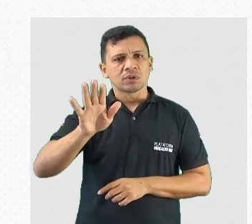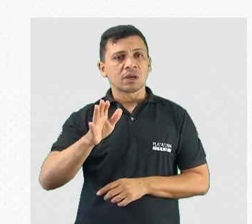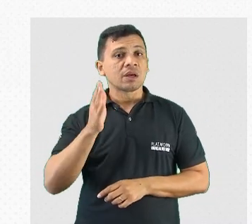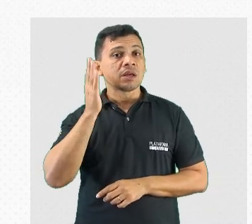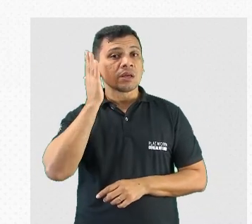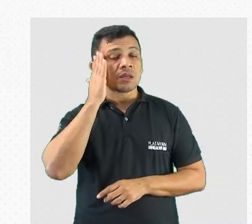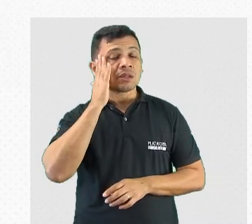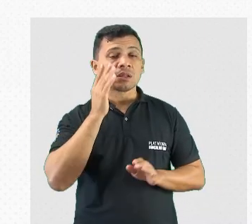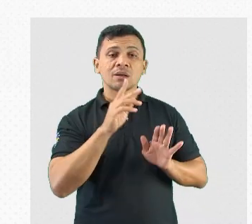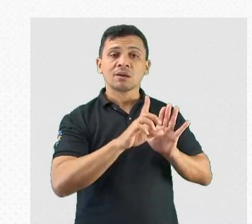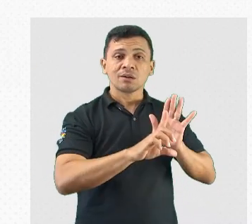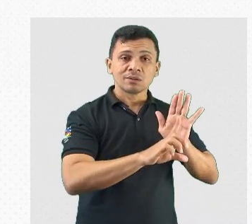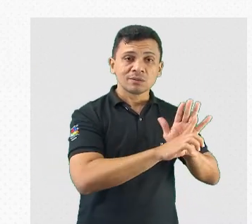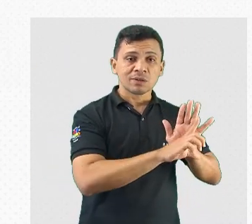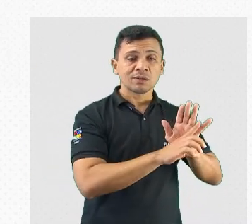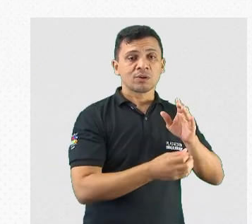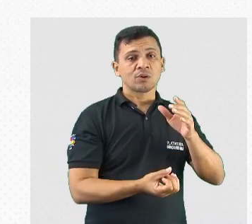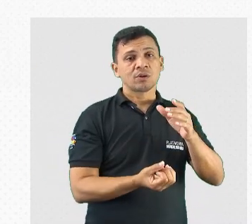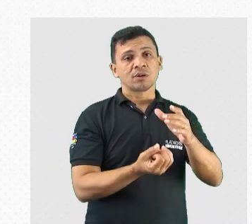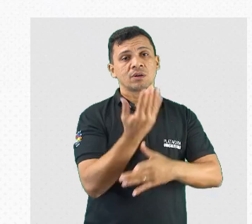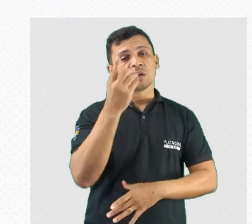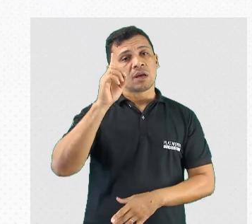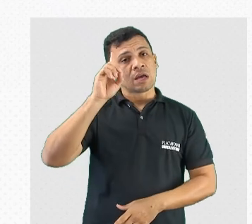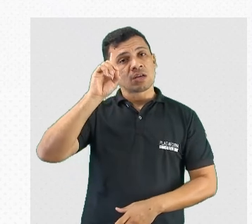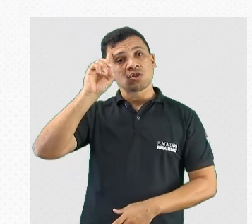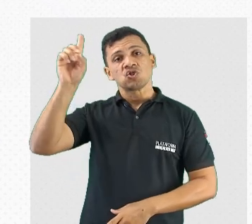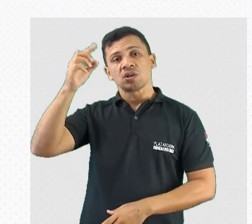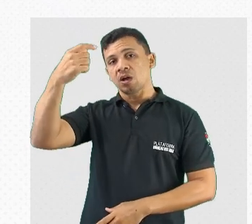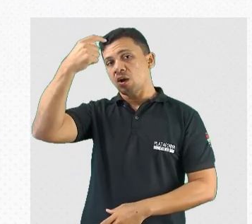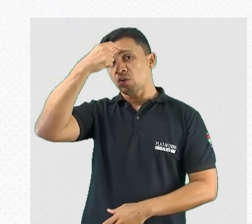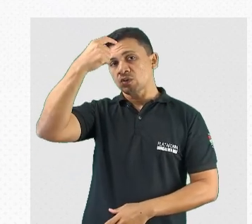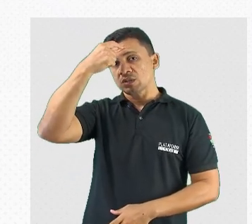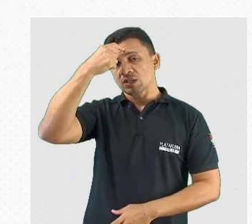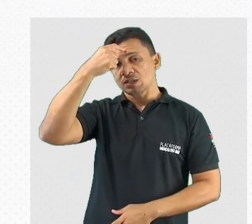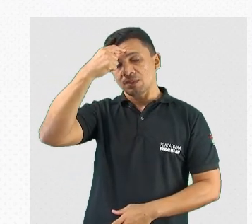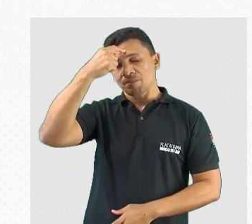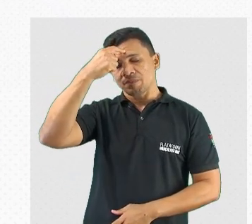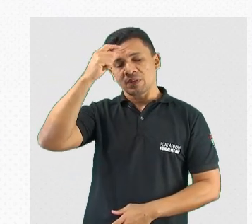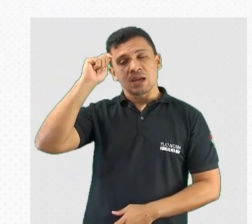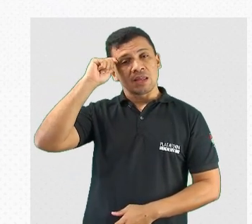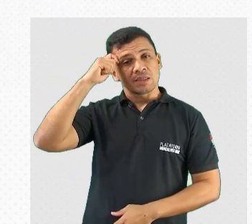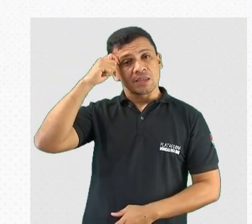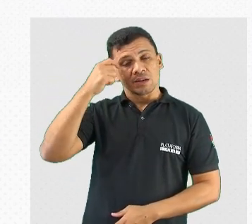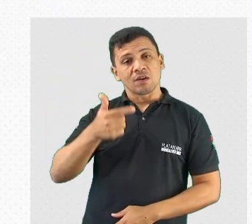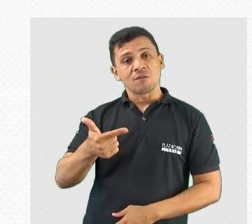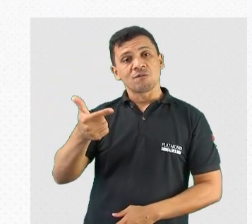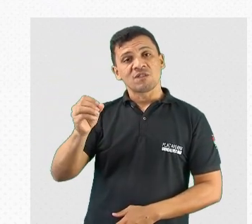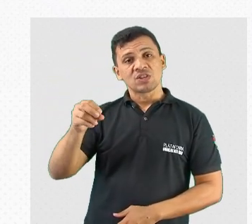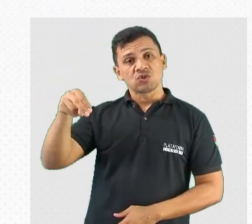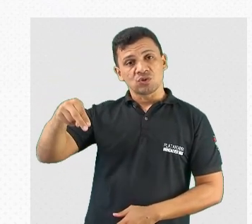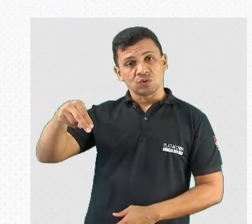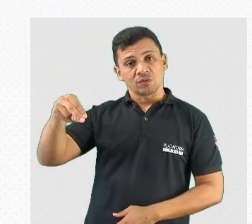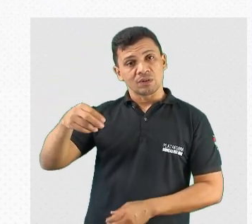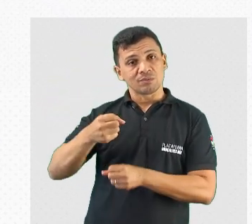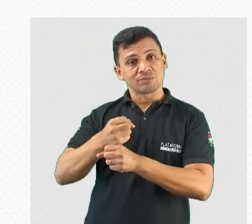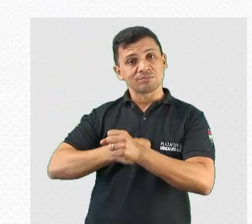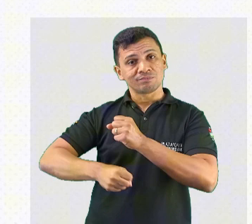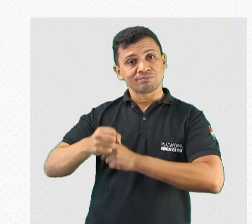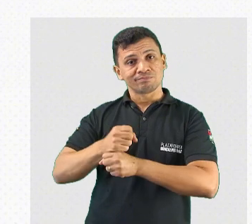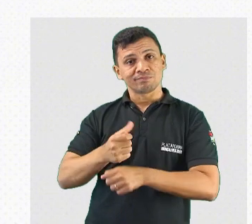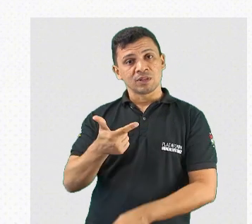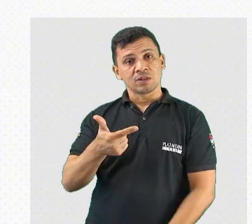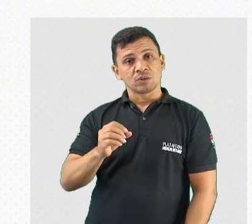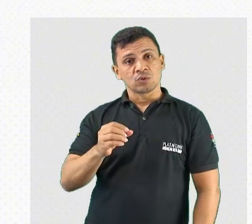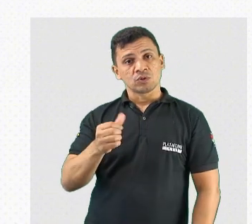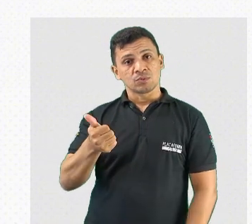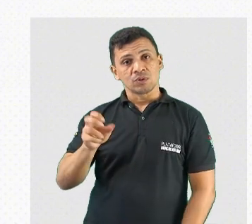que deu origem ao Dia da Consciência Negra, que é 20 de novembro. Isso foi criado em 2015, já no século XXI, né?